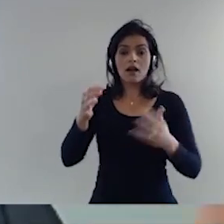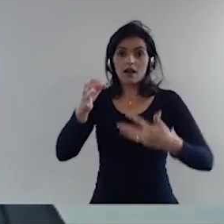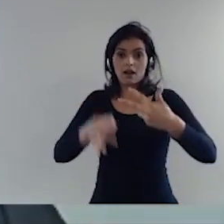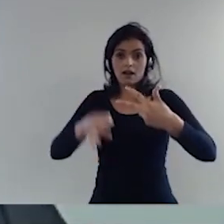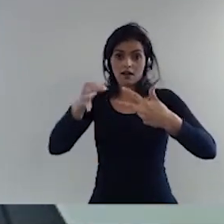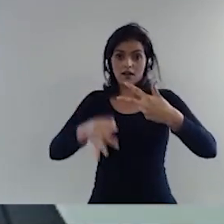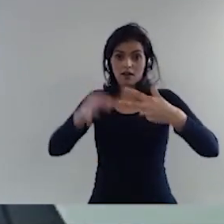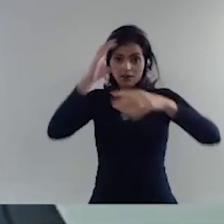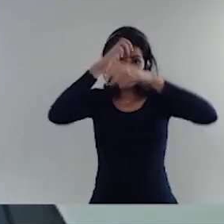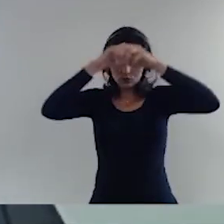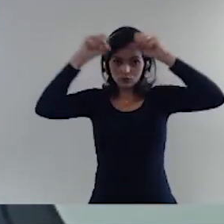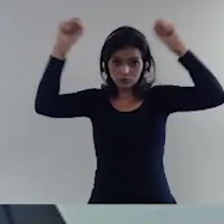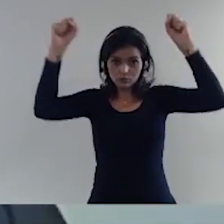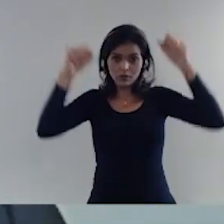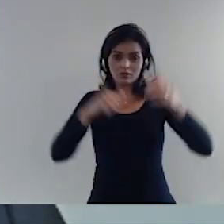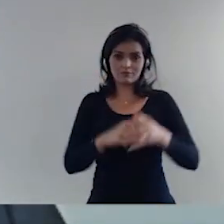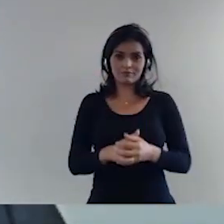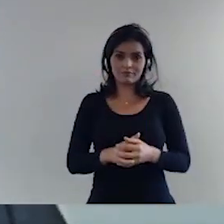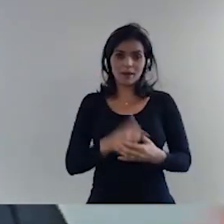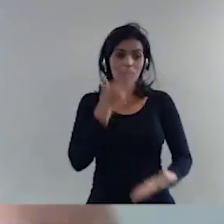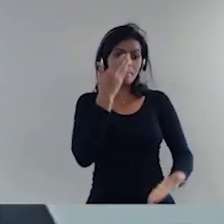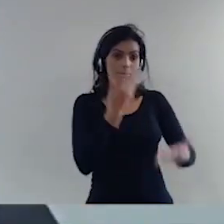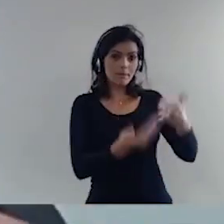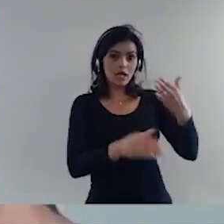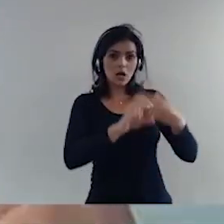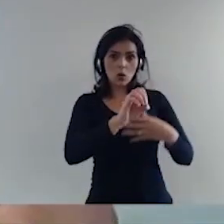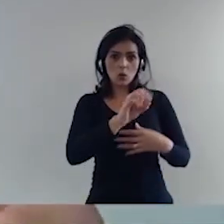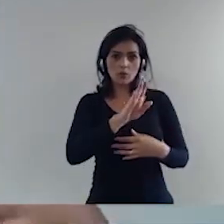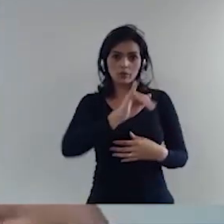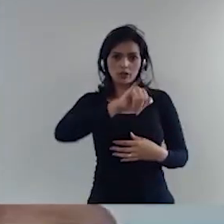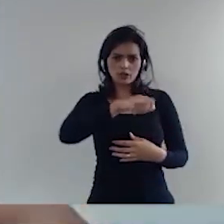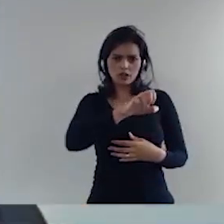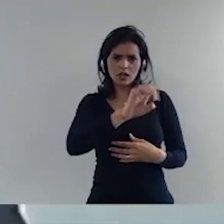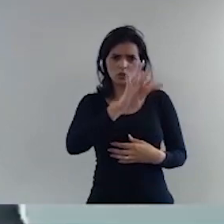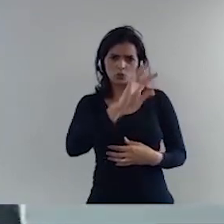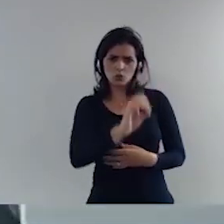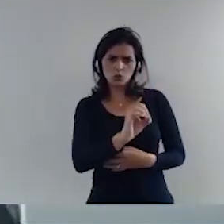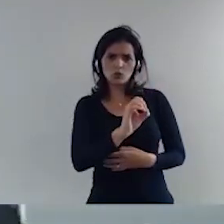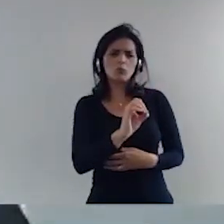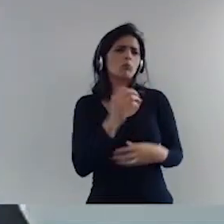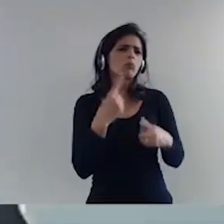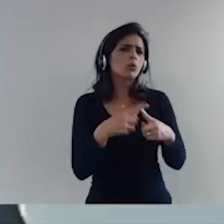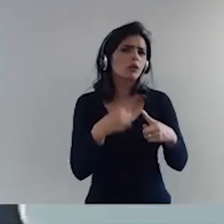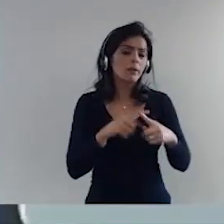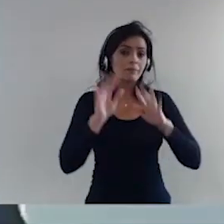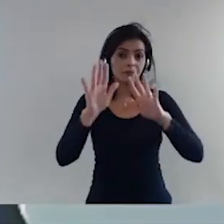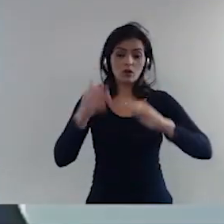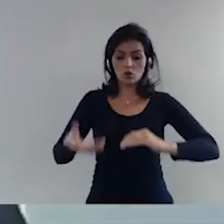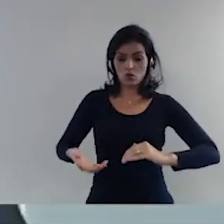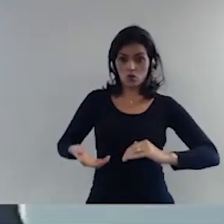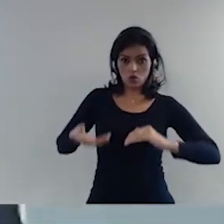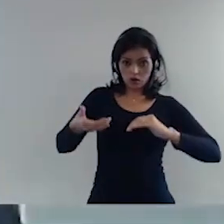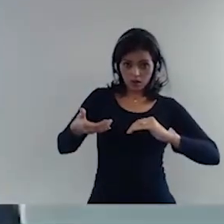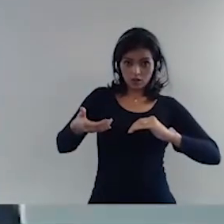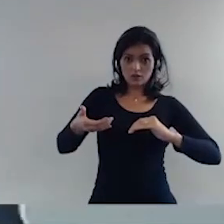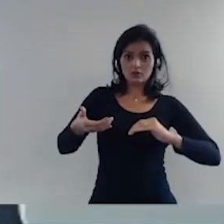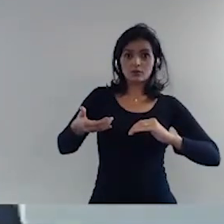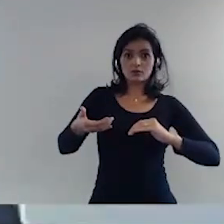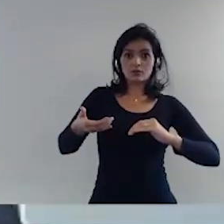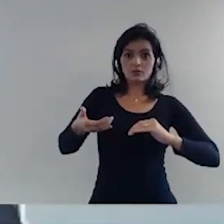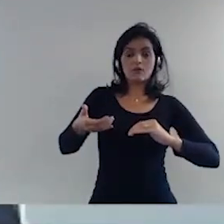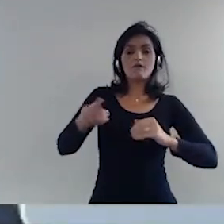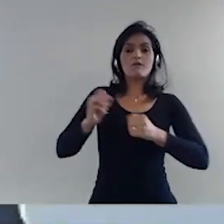Supremo deu perda de objeto na ação. Por que perda de objeto? Porque o Congresso fez o